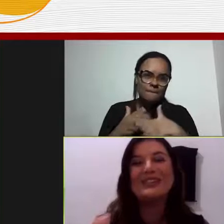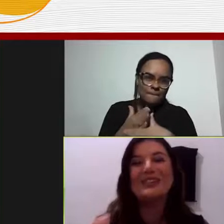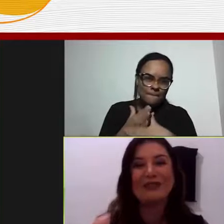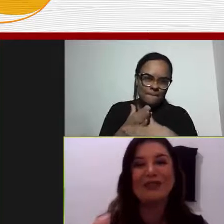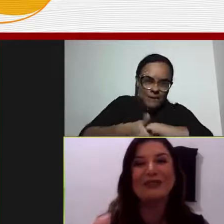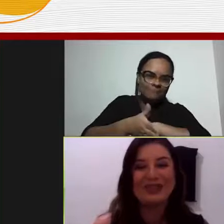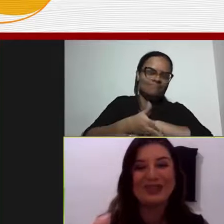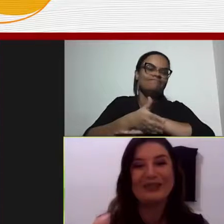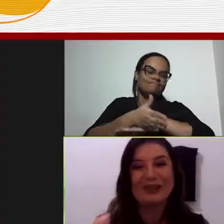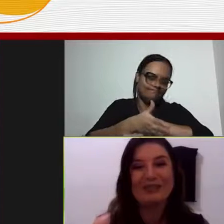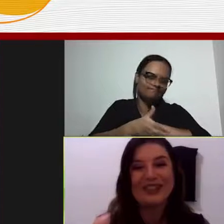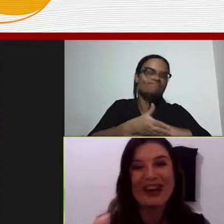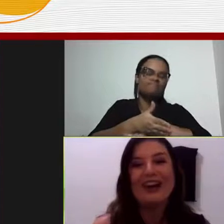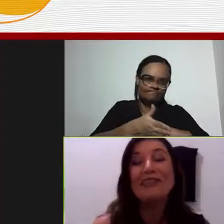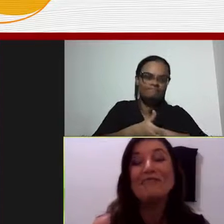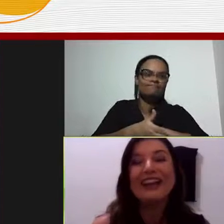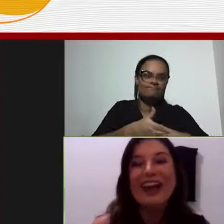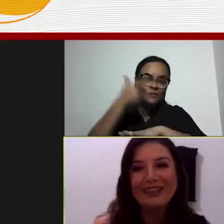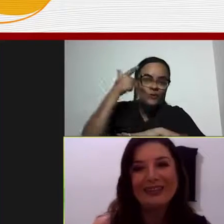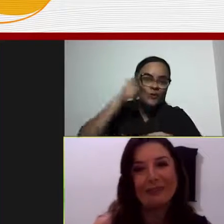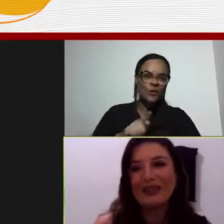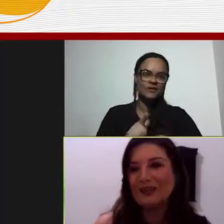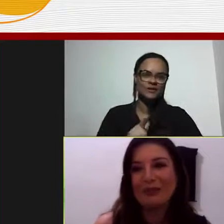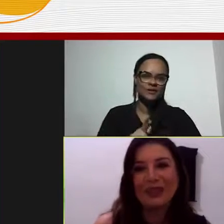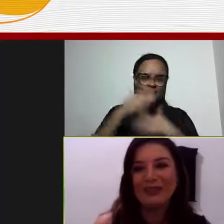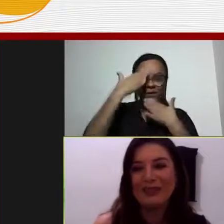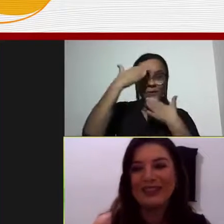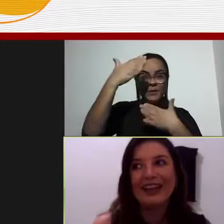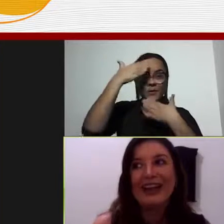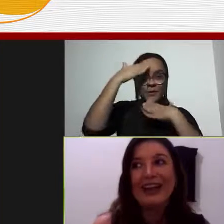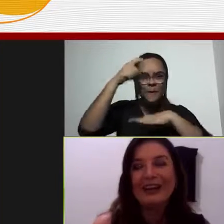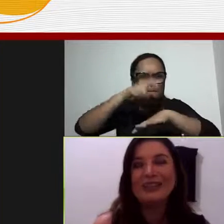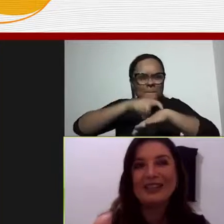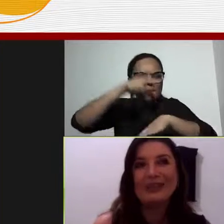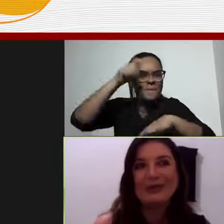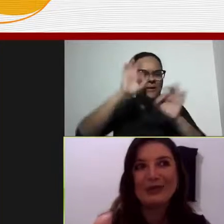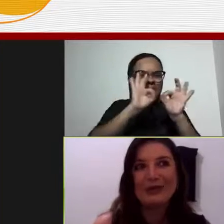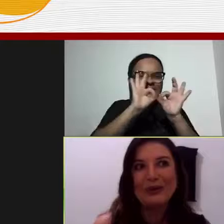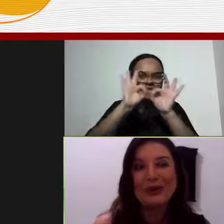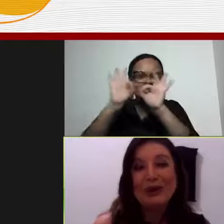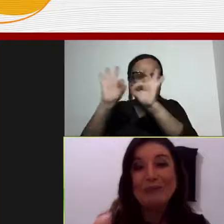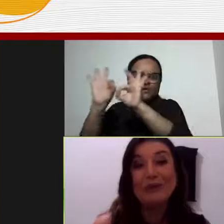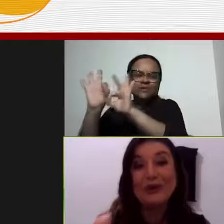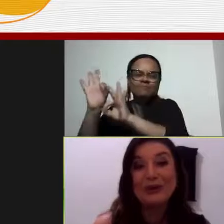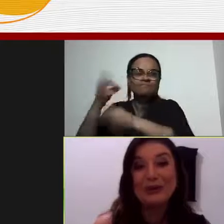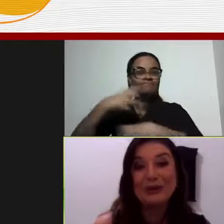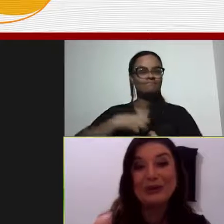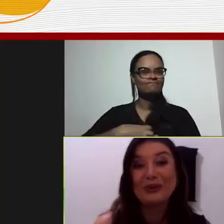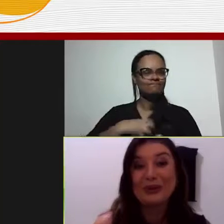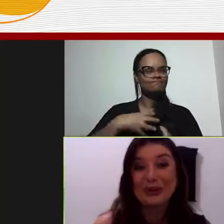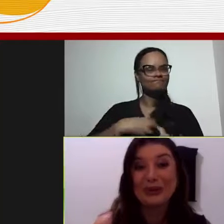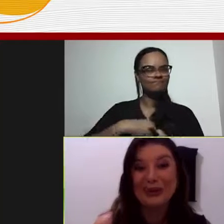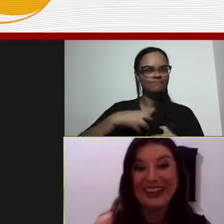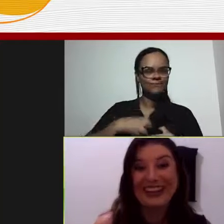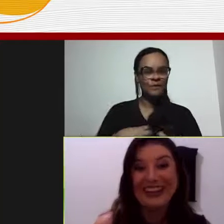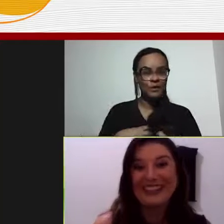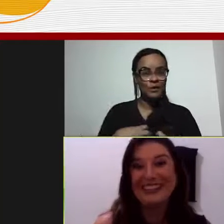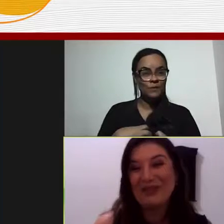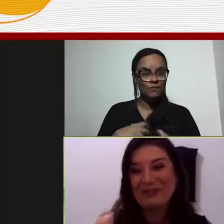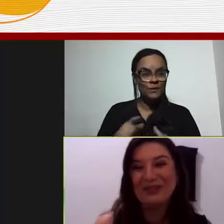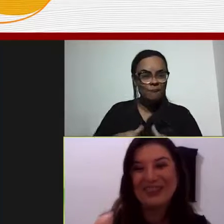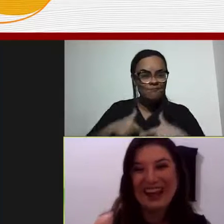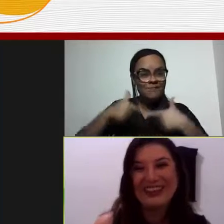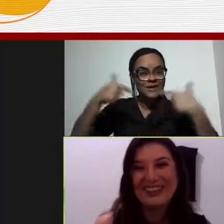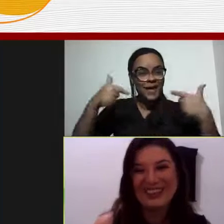mas a gente vai conseguir ultrapassar. Obrigada por esse momento, assim. Eu me sinto muito sortuda de